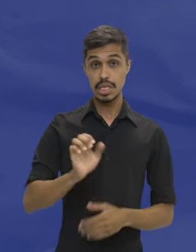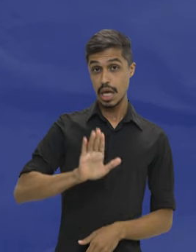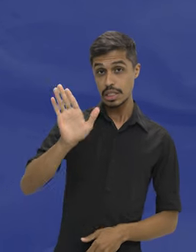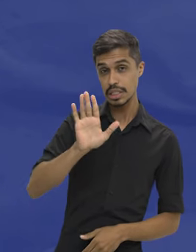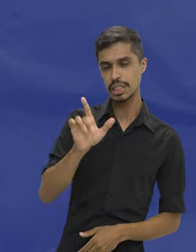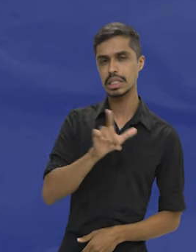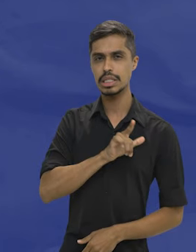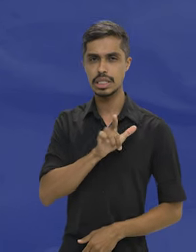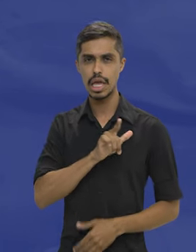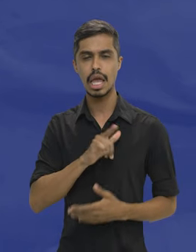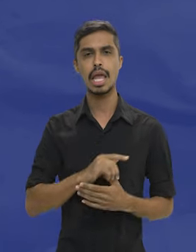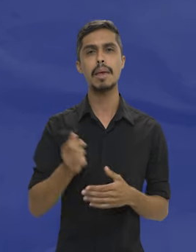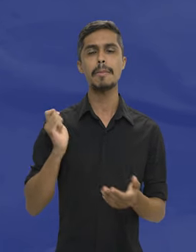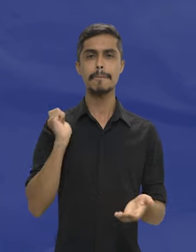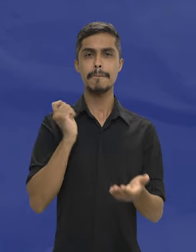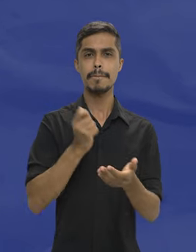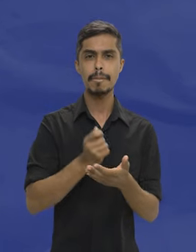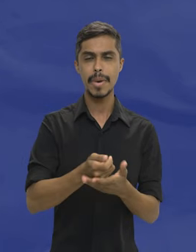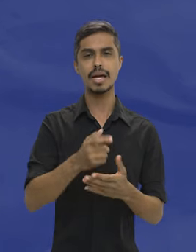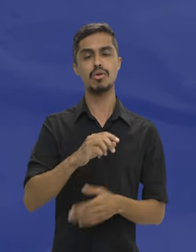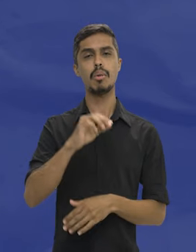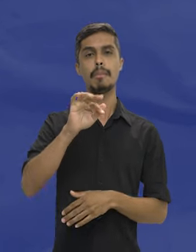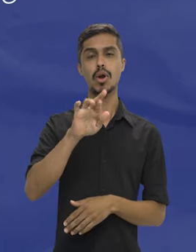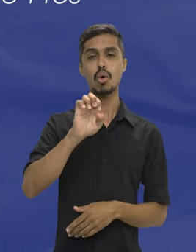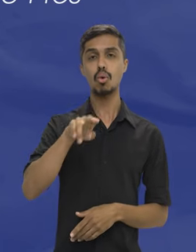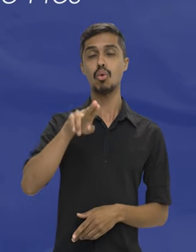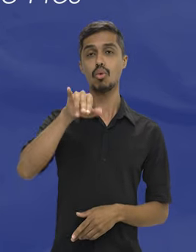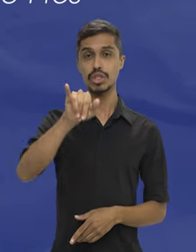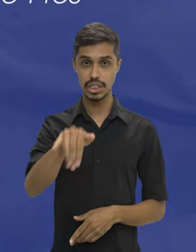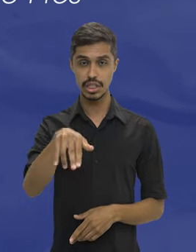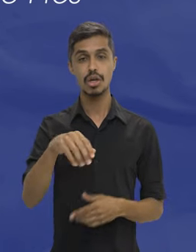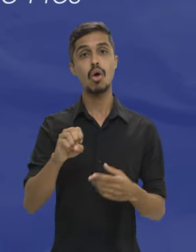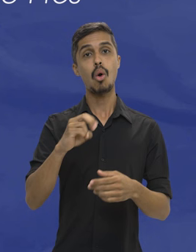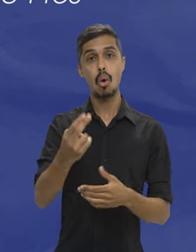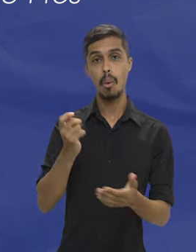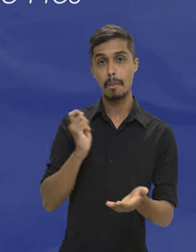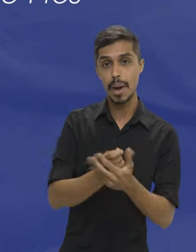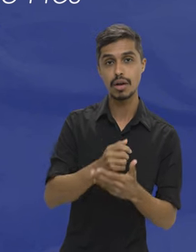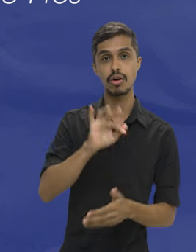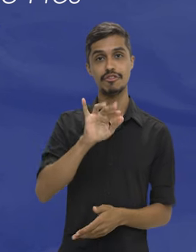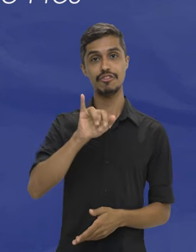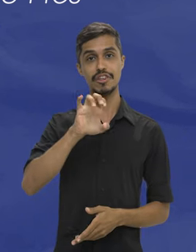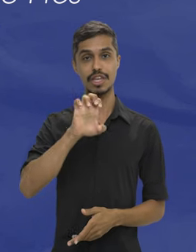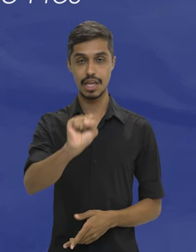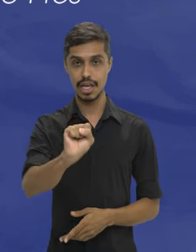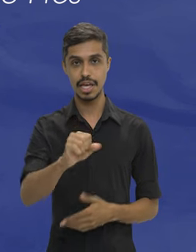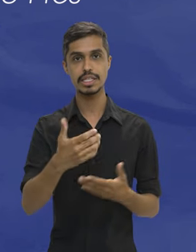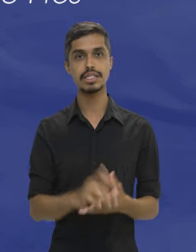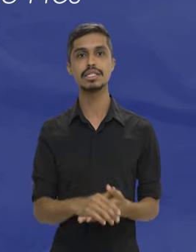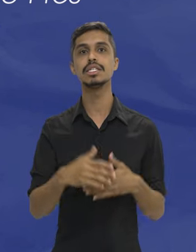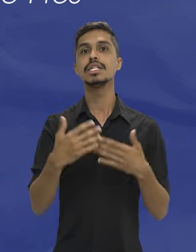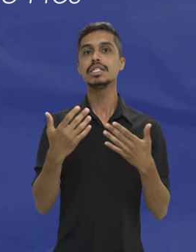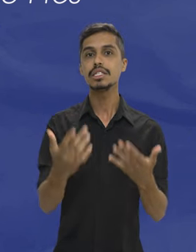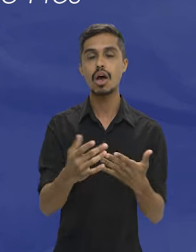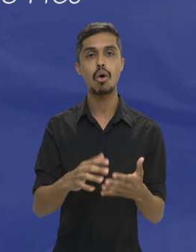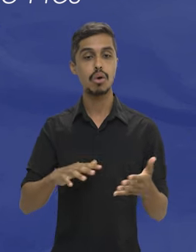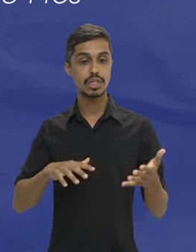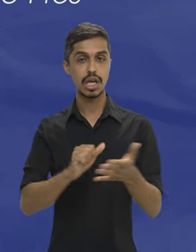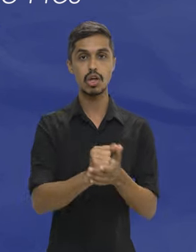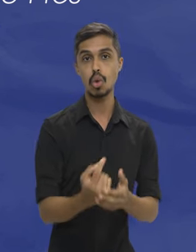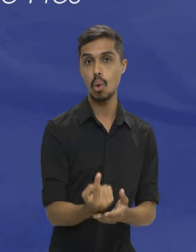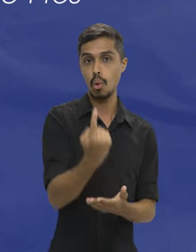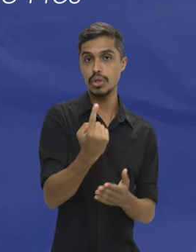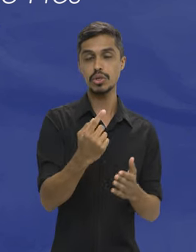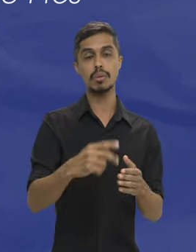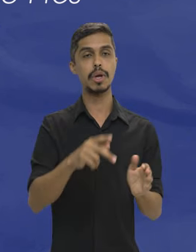que sejam ou tenham sido bolsistas do Prouni, sejam ou tenham sido financiados pelo FIES, estejam inscritos no